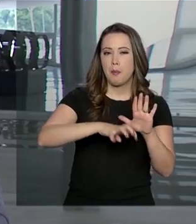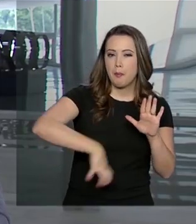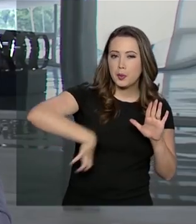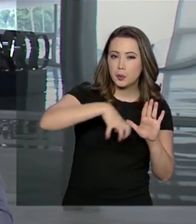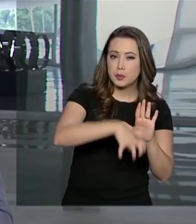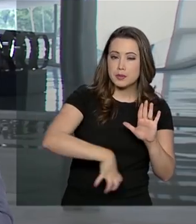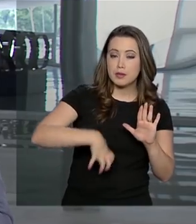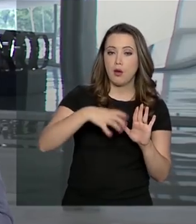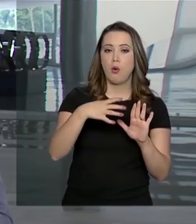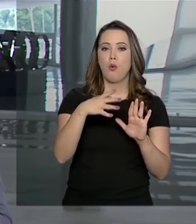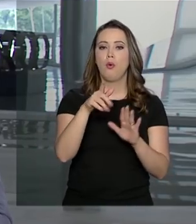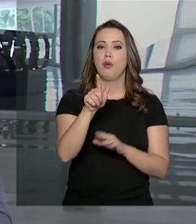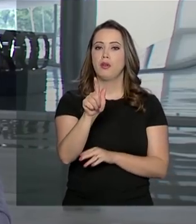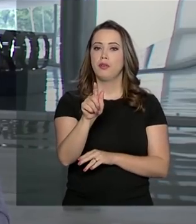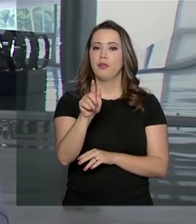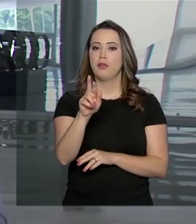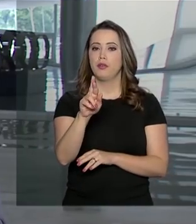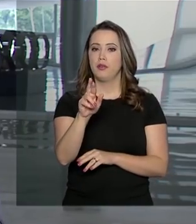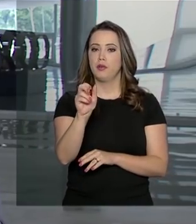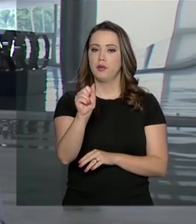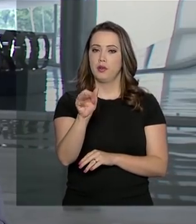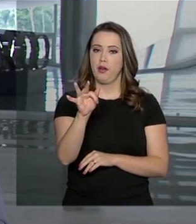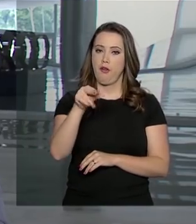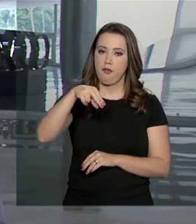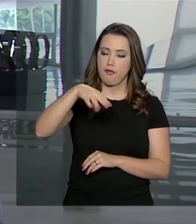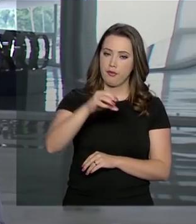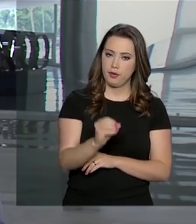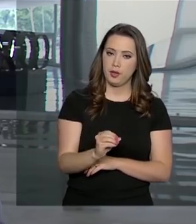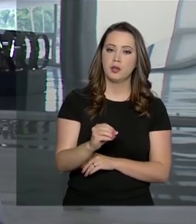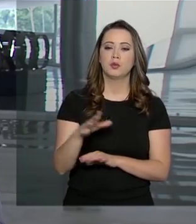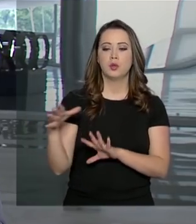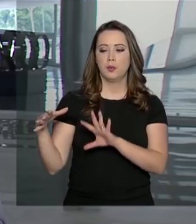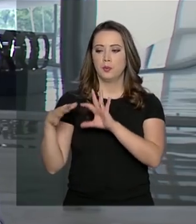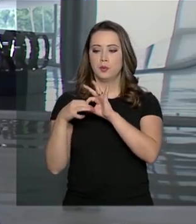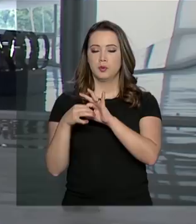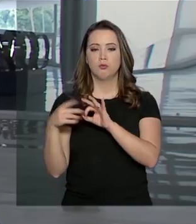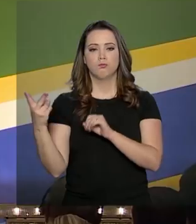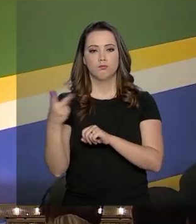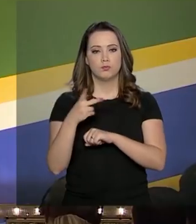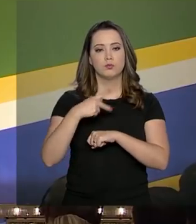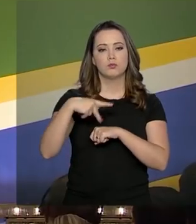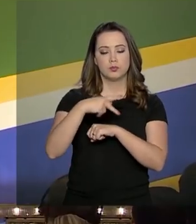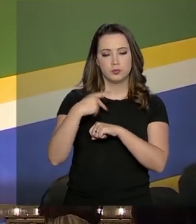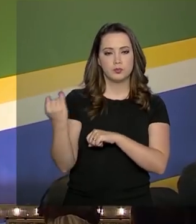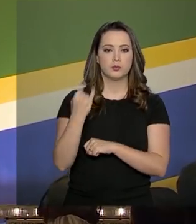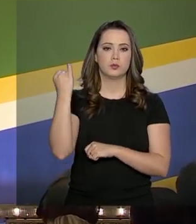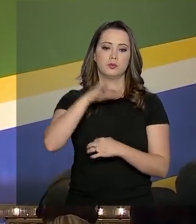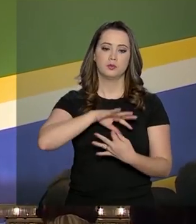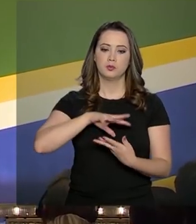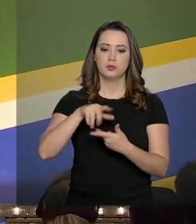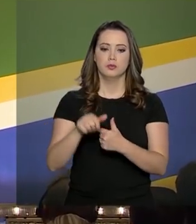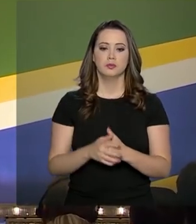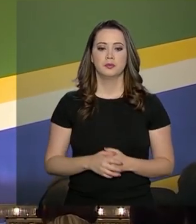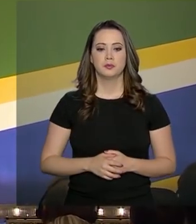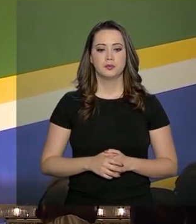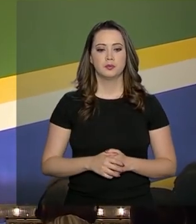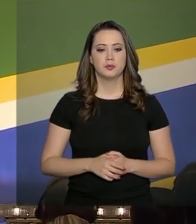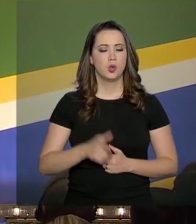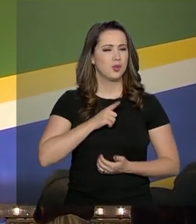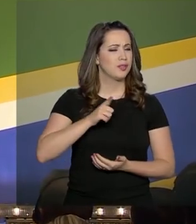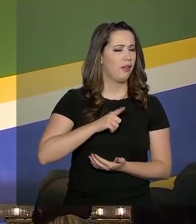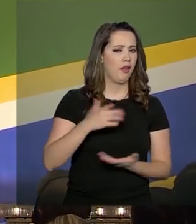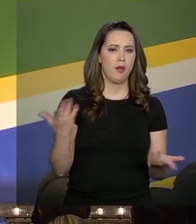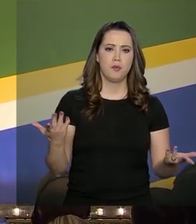a parceria Brasil-Israel tem muito a oferecer ao mundo. Vamos ouvir. Nós temos no